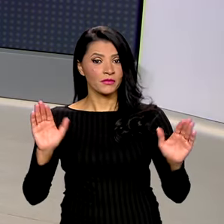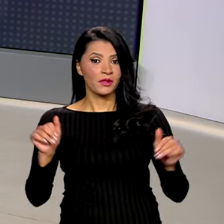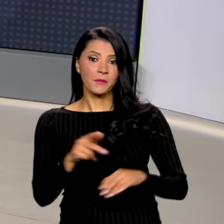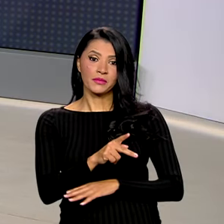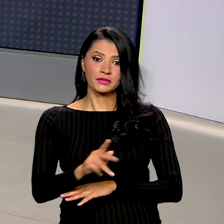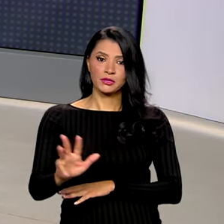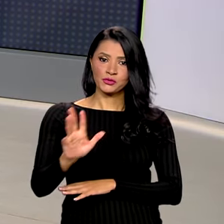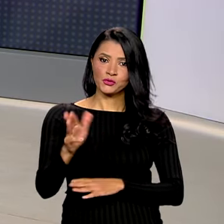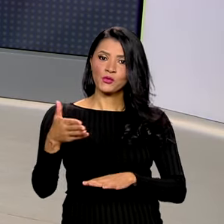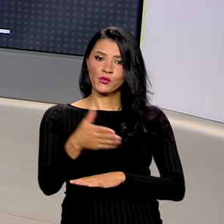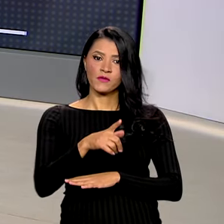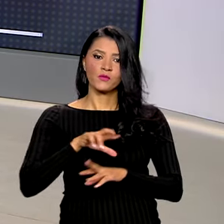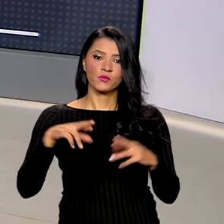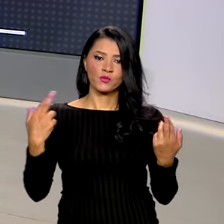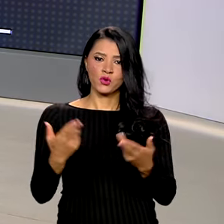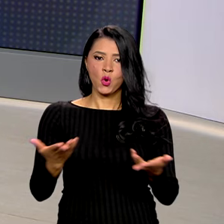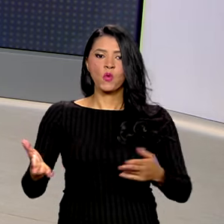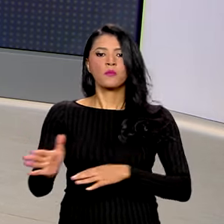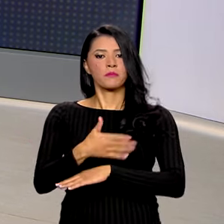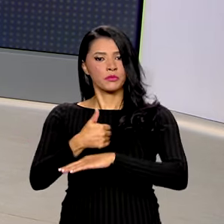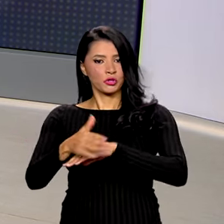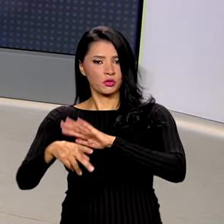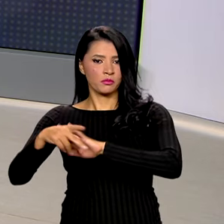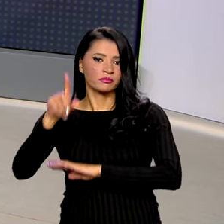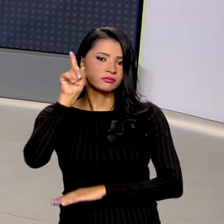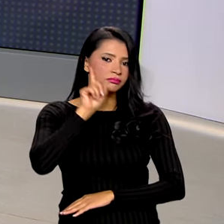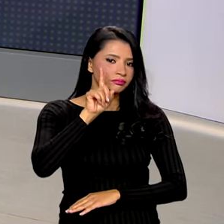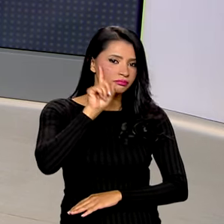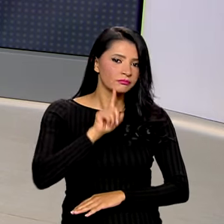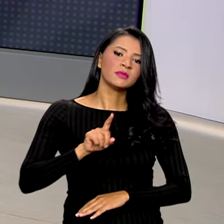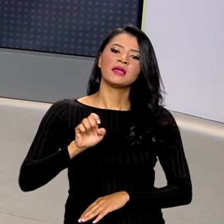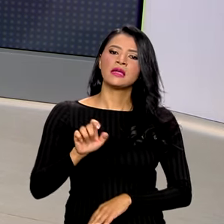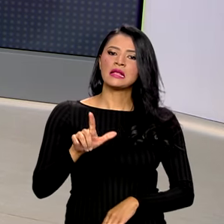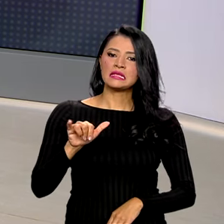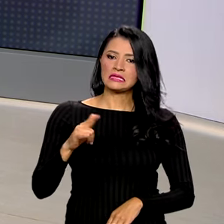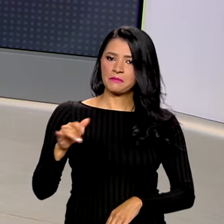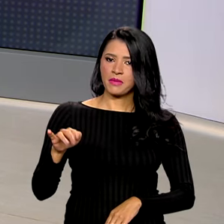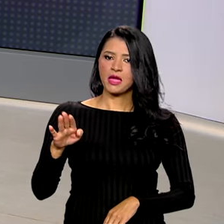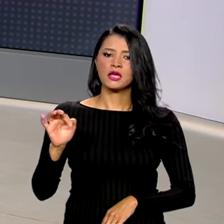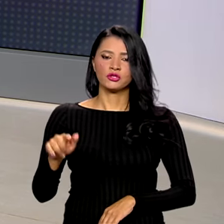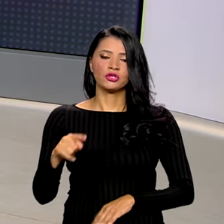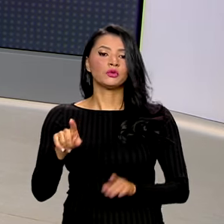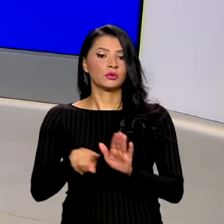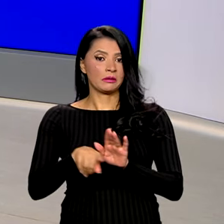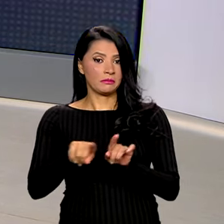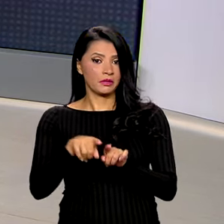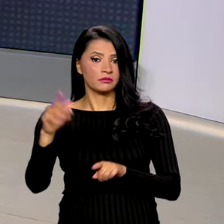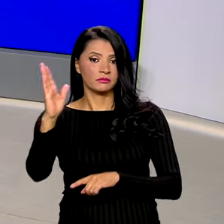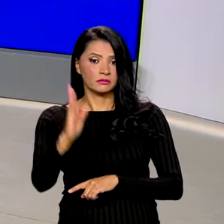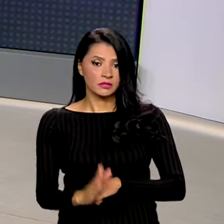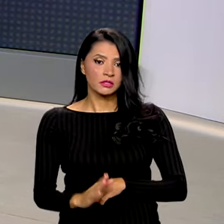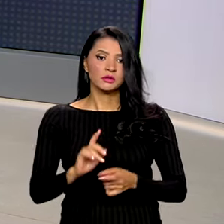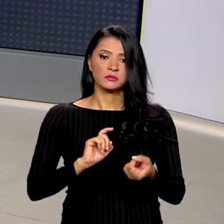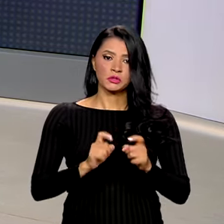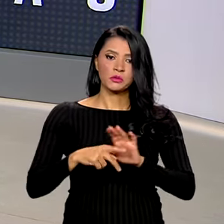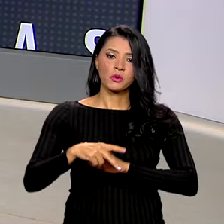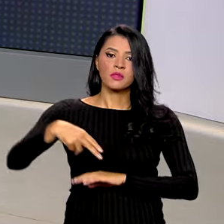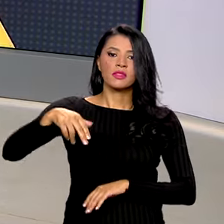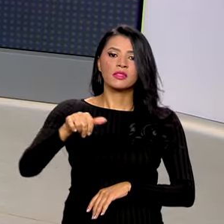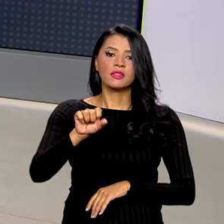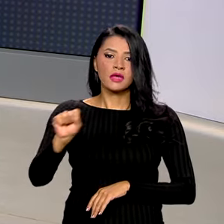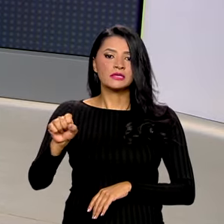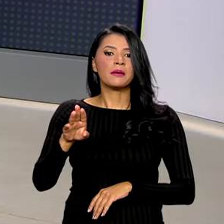Olá, o presidente Lula teve uma reunião com a embaixadora dos Estados Unidos no Brasil, Elizabeth Bagley, e o administrador da NASA,